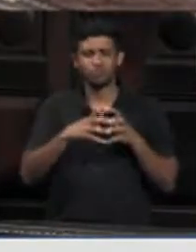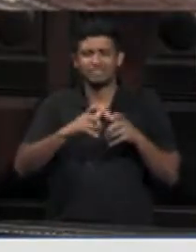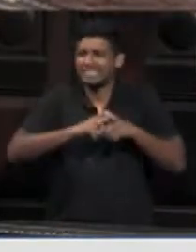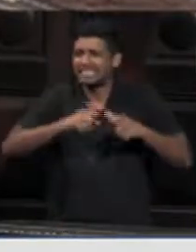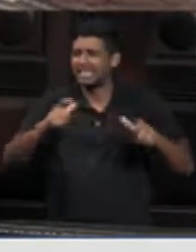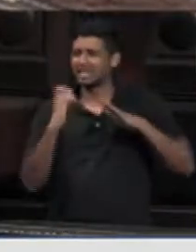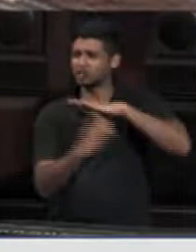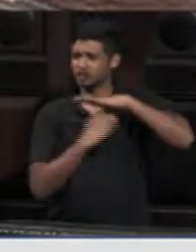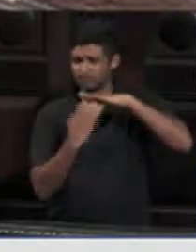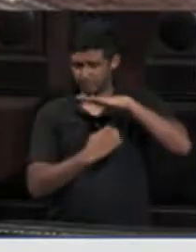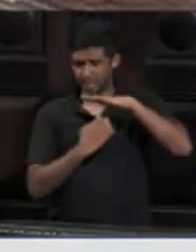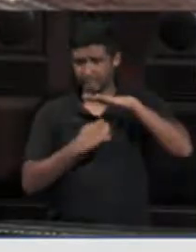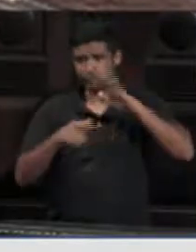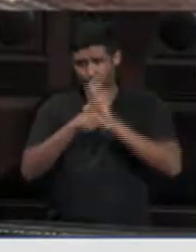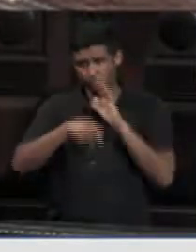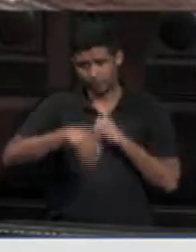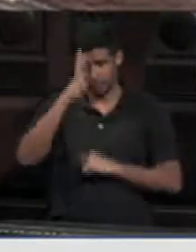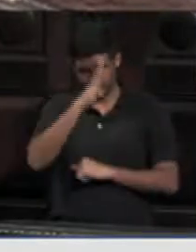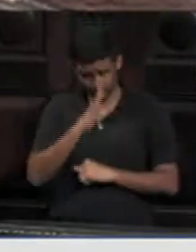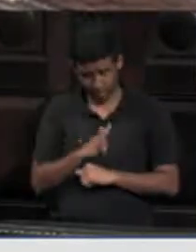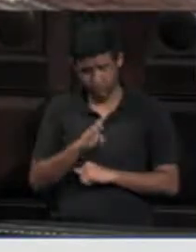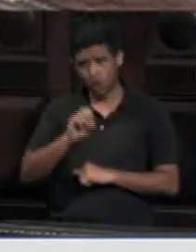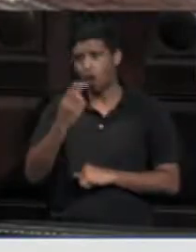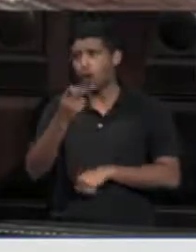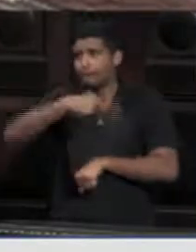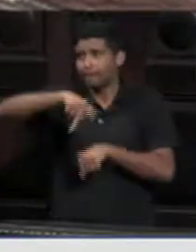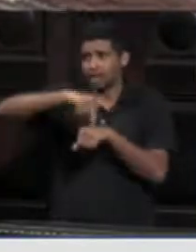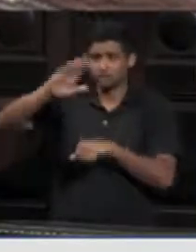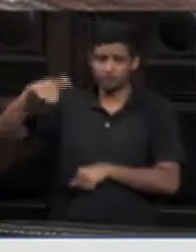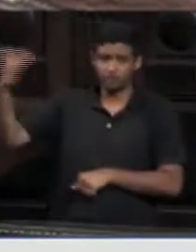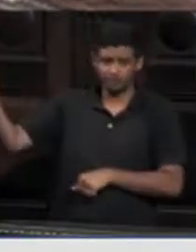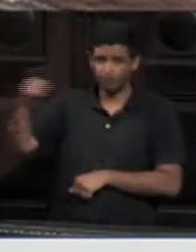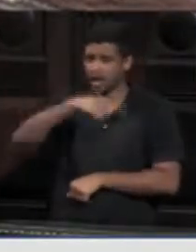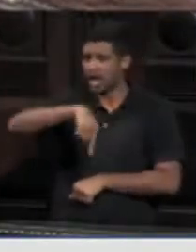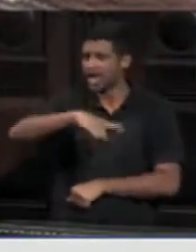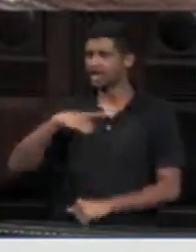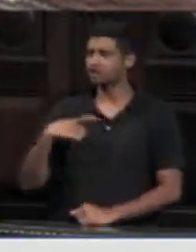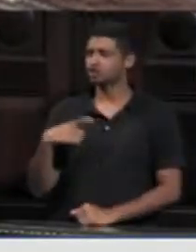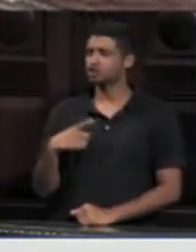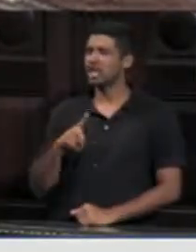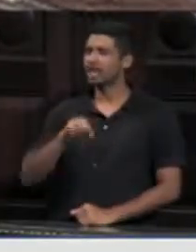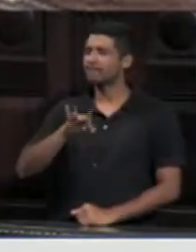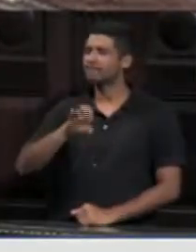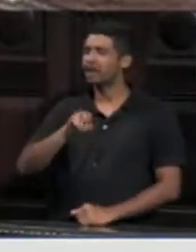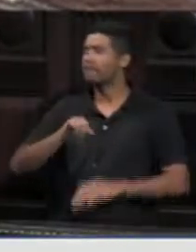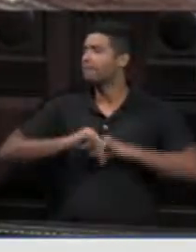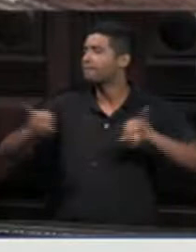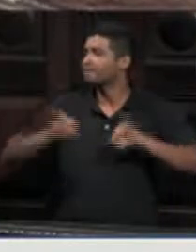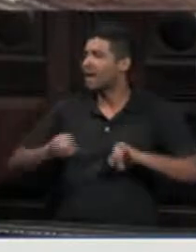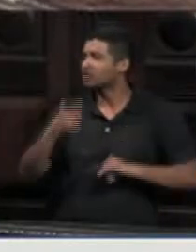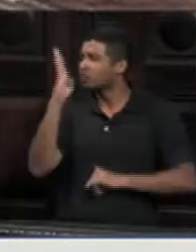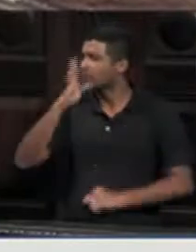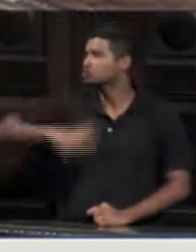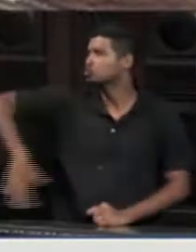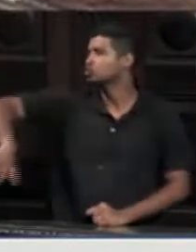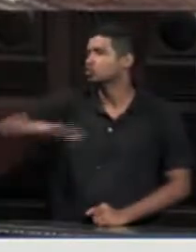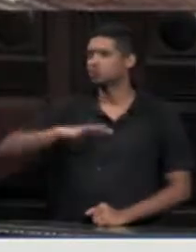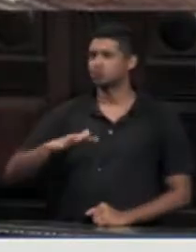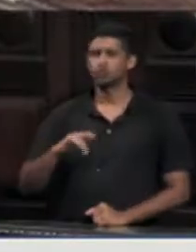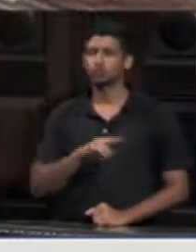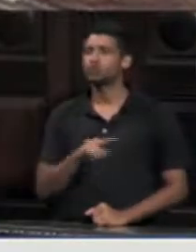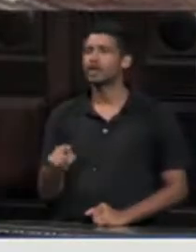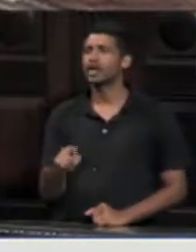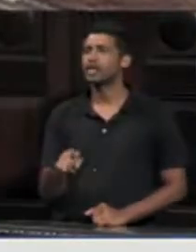que são nacionais e que têm a sua verba de marketing unificada para o Brasil inteiro, deixam